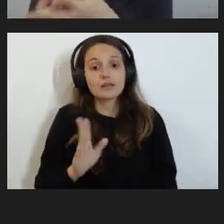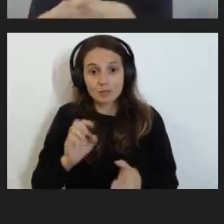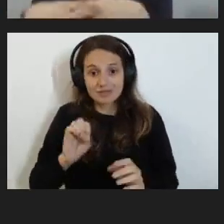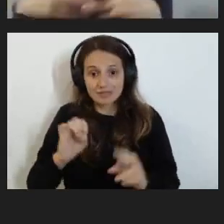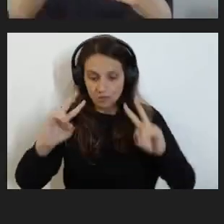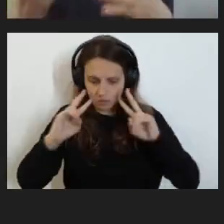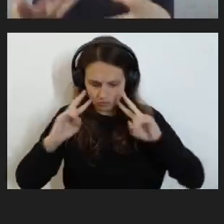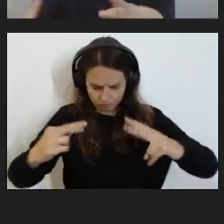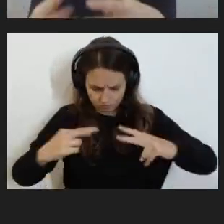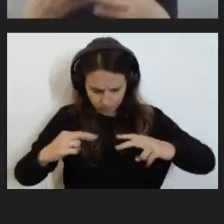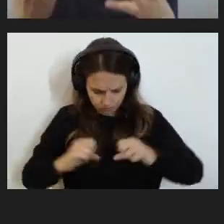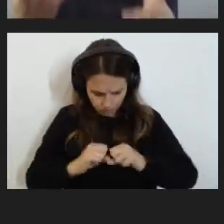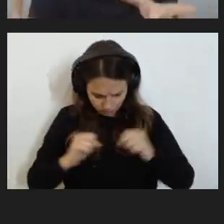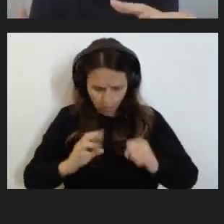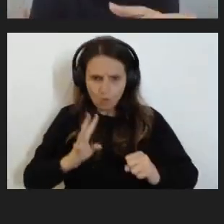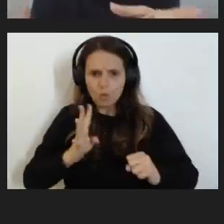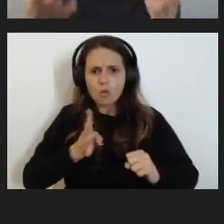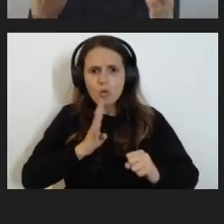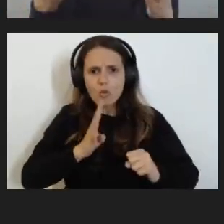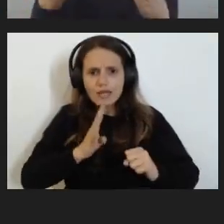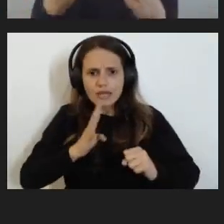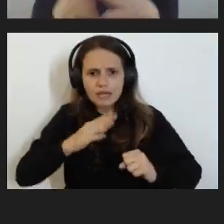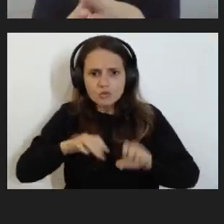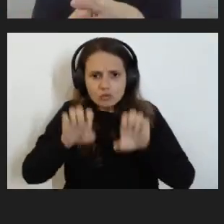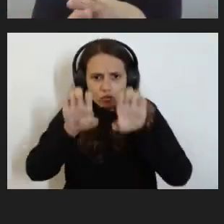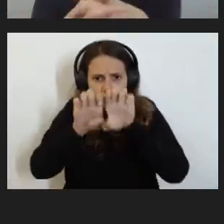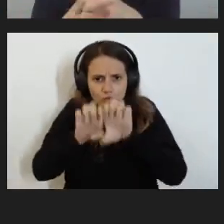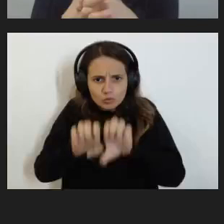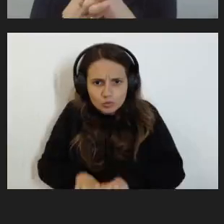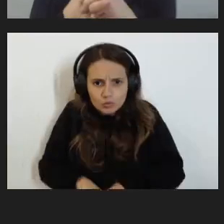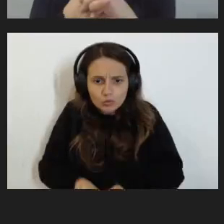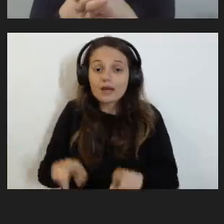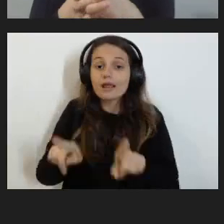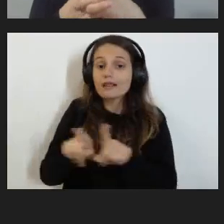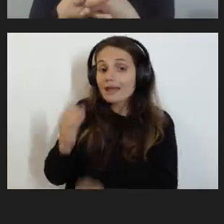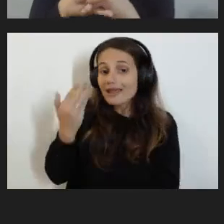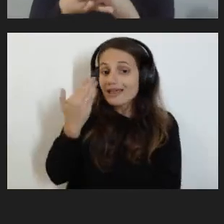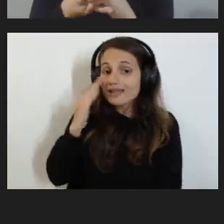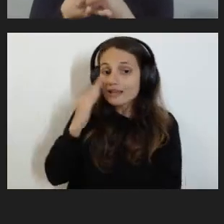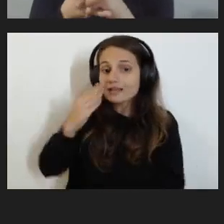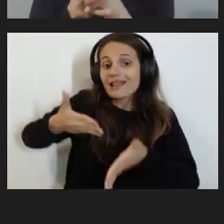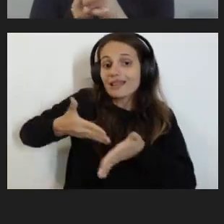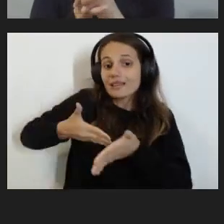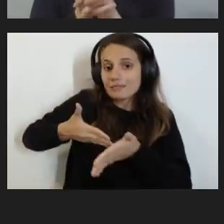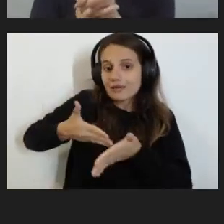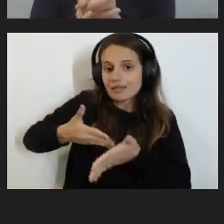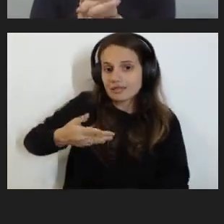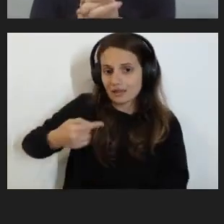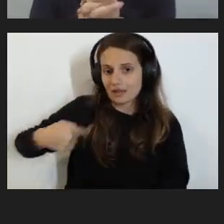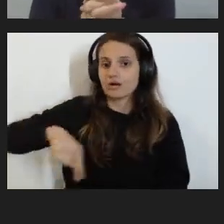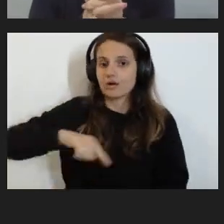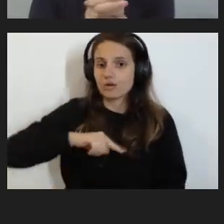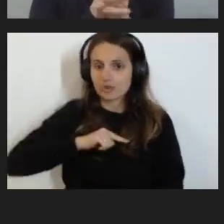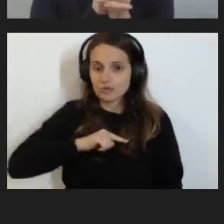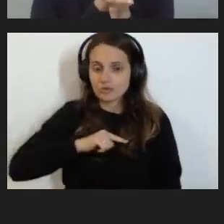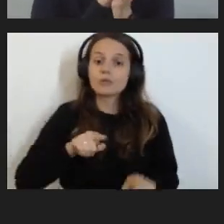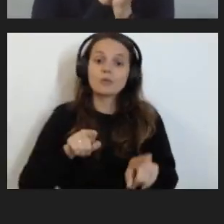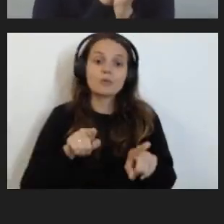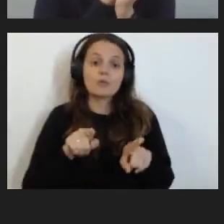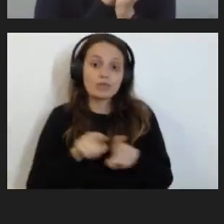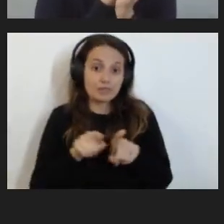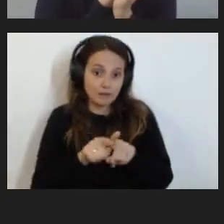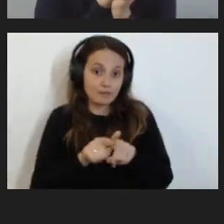estrutura, compreender os seus limites, como a Vitória bem colocou, né, e desenvolver hábitos de cuidado, são